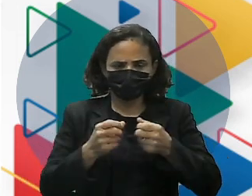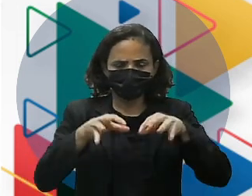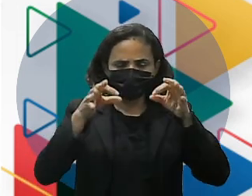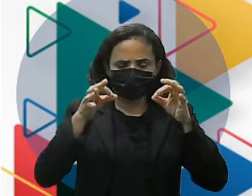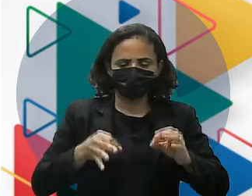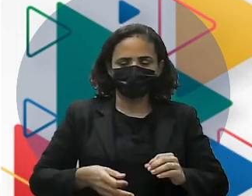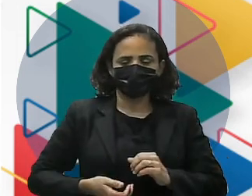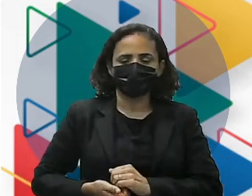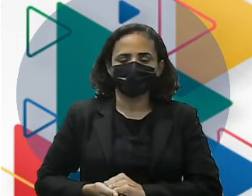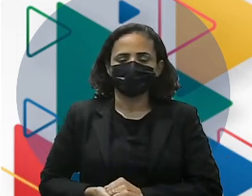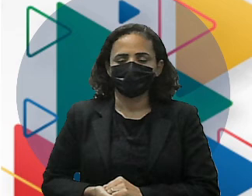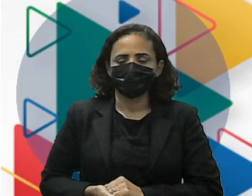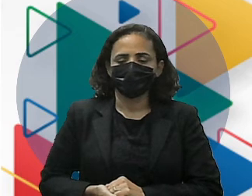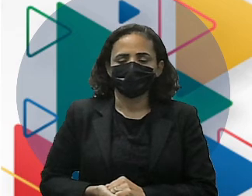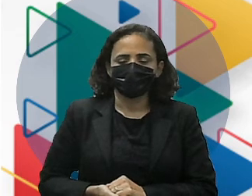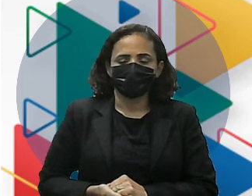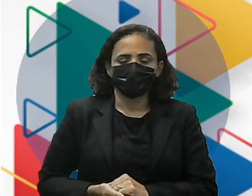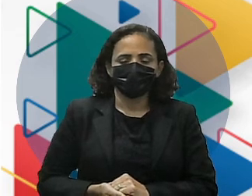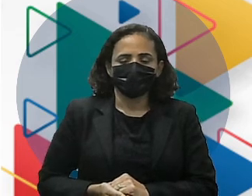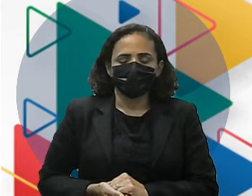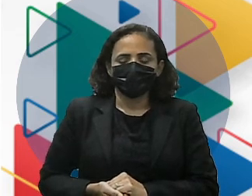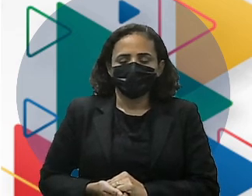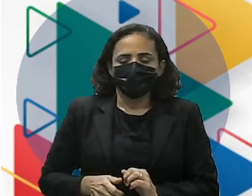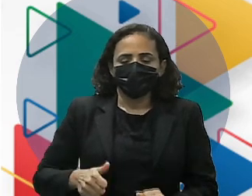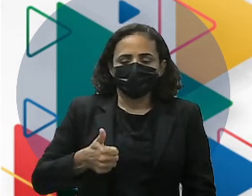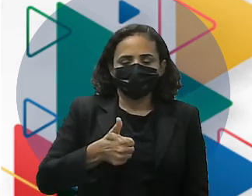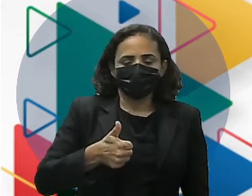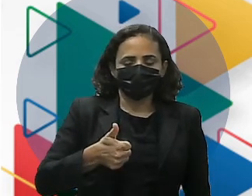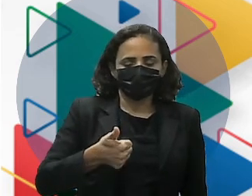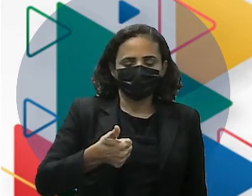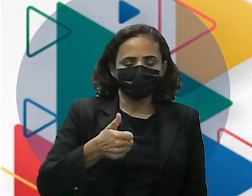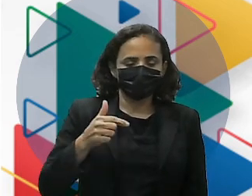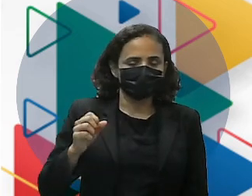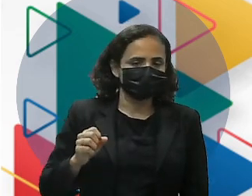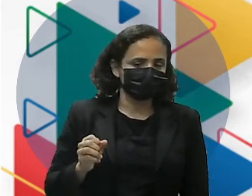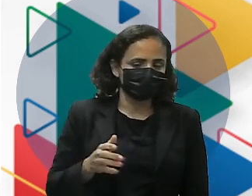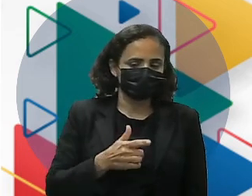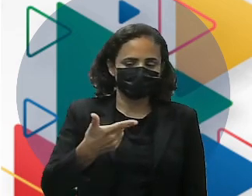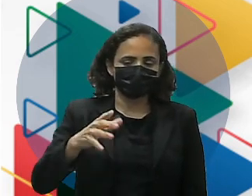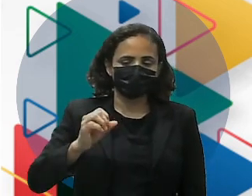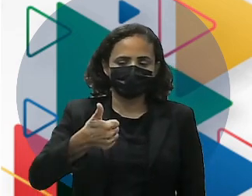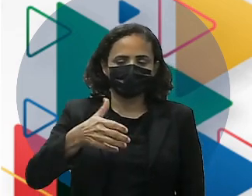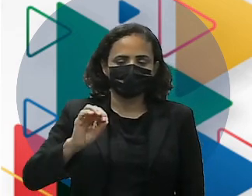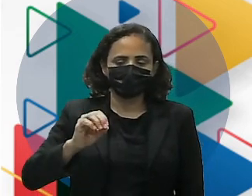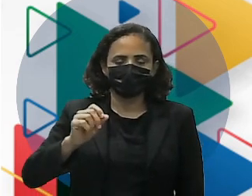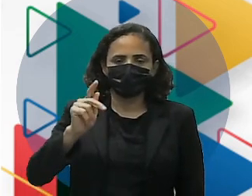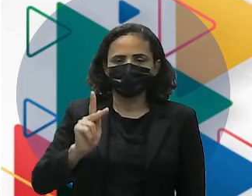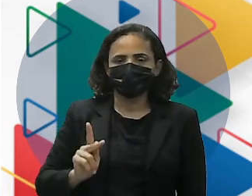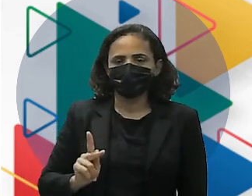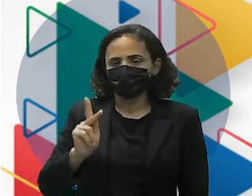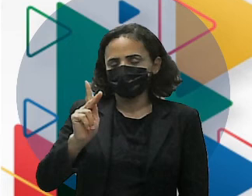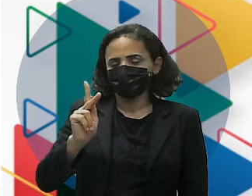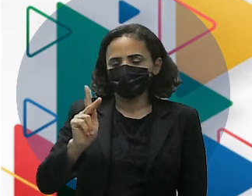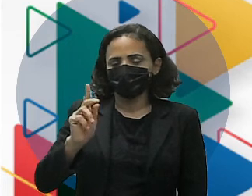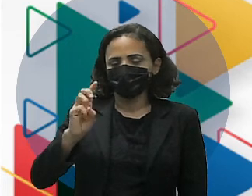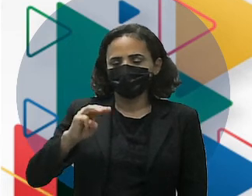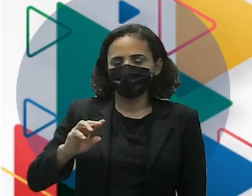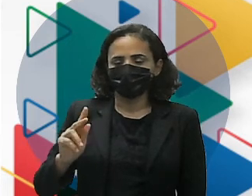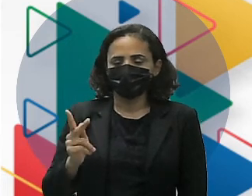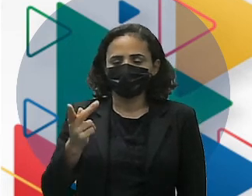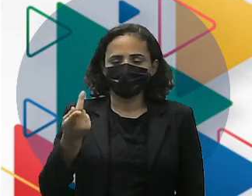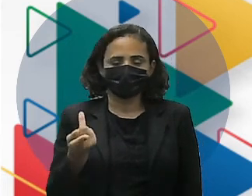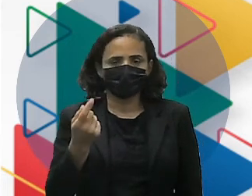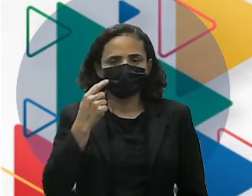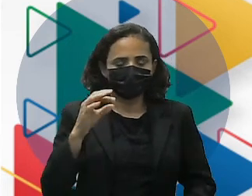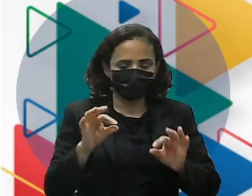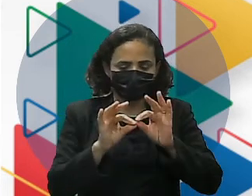A média é de 210 kWh, beleza? Então eu tenho que ter essa linha vermelha,